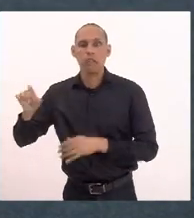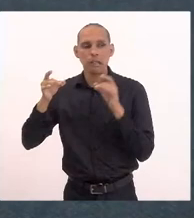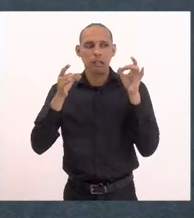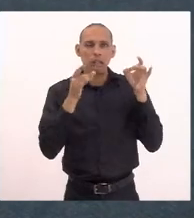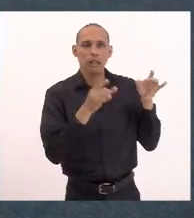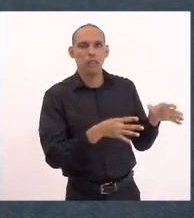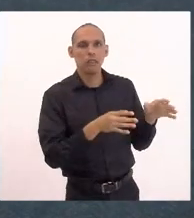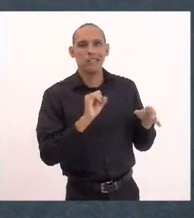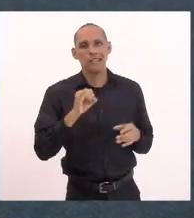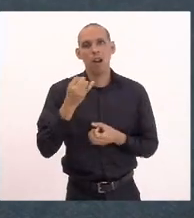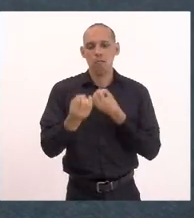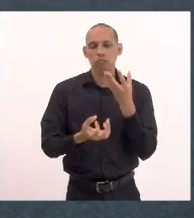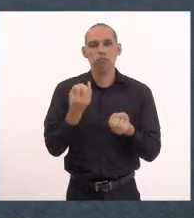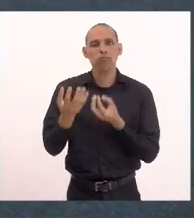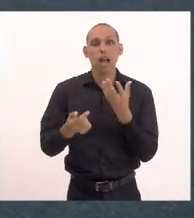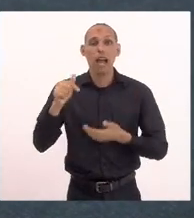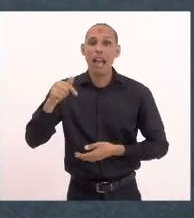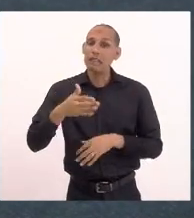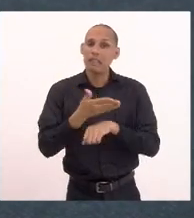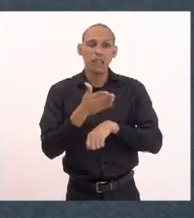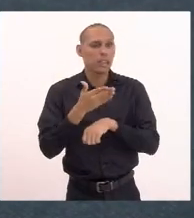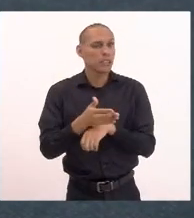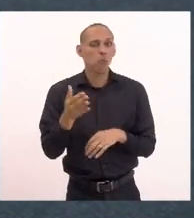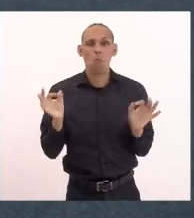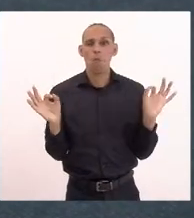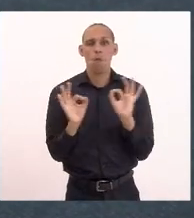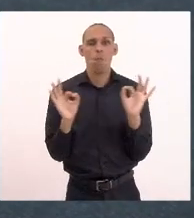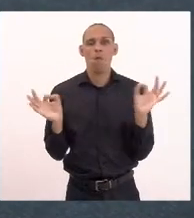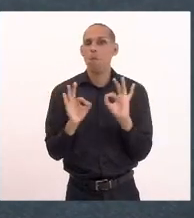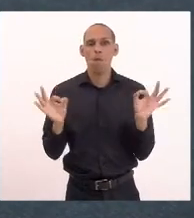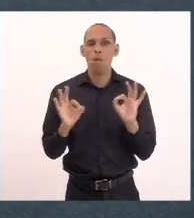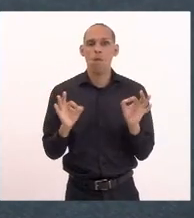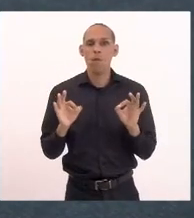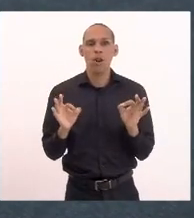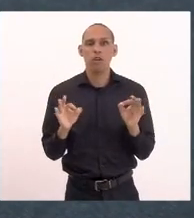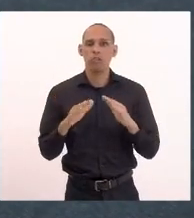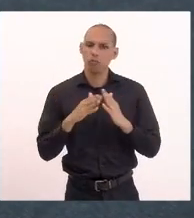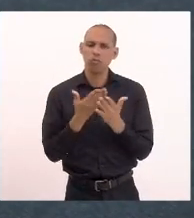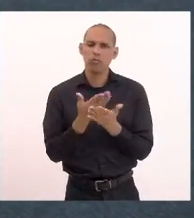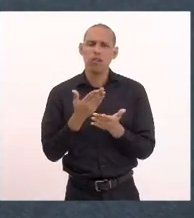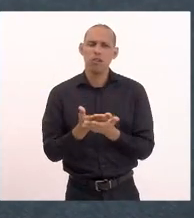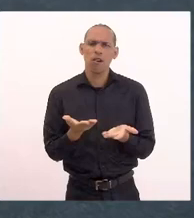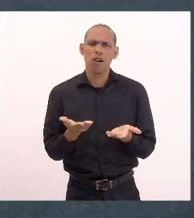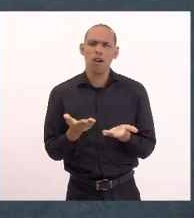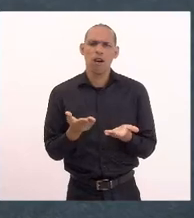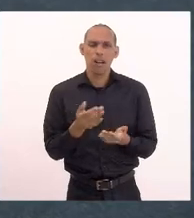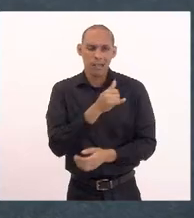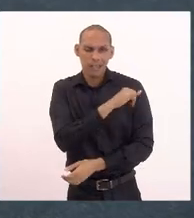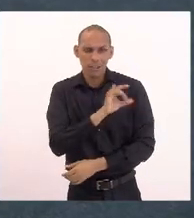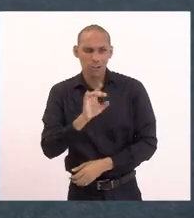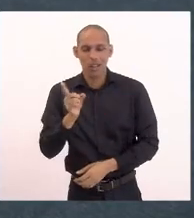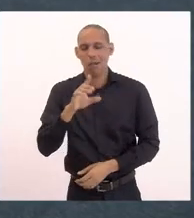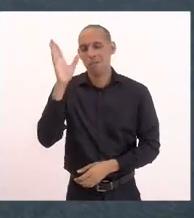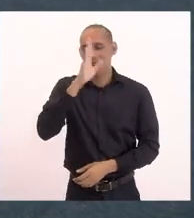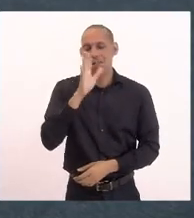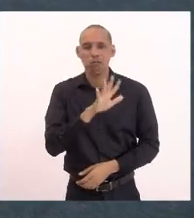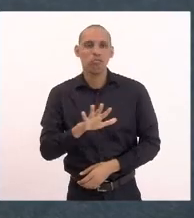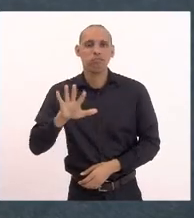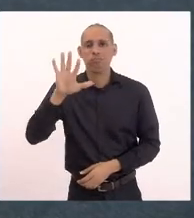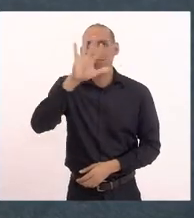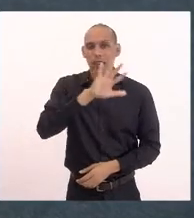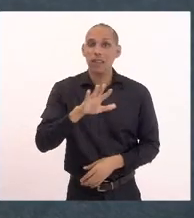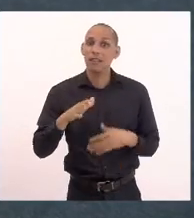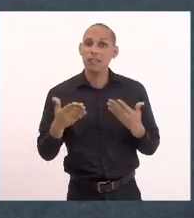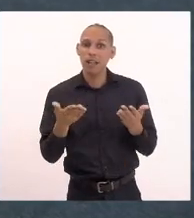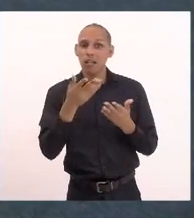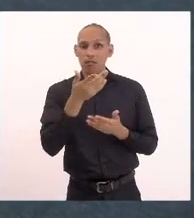Nós não temos um único treinamento nas escolas do Estado do Rio de Janeiro, para ser franco, do Brasil inteiro. Então,